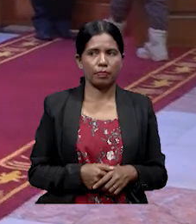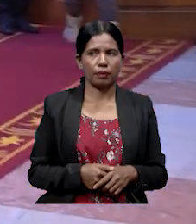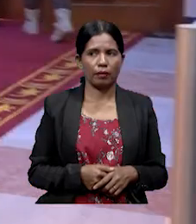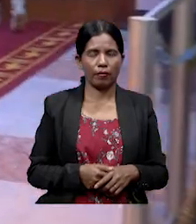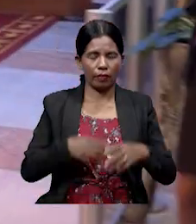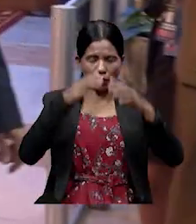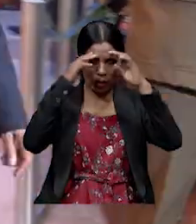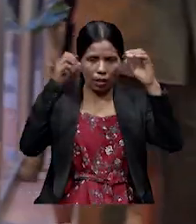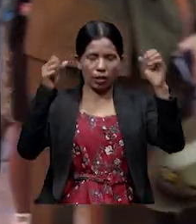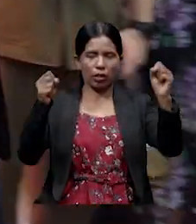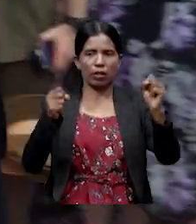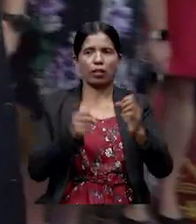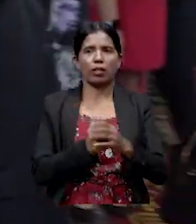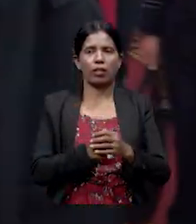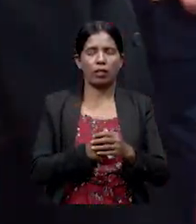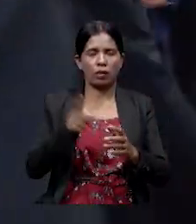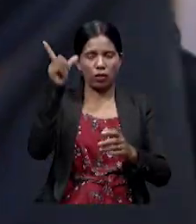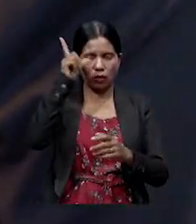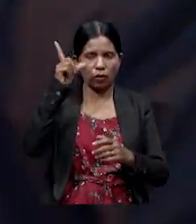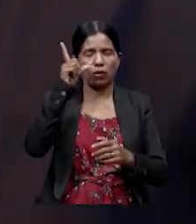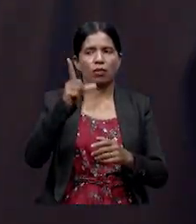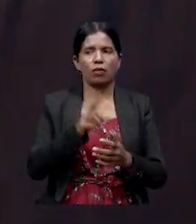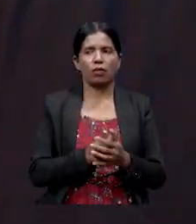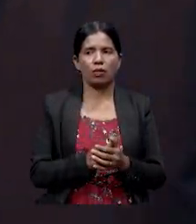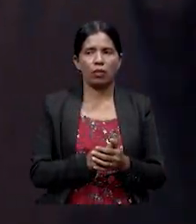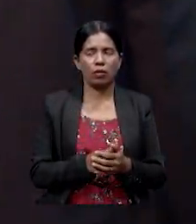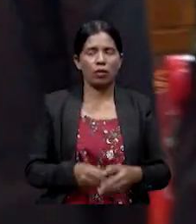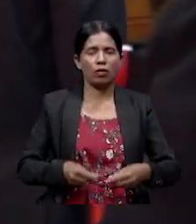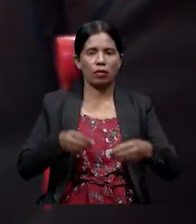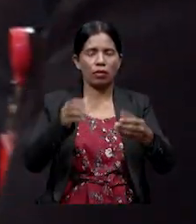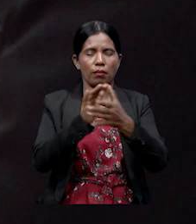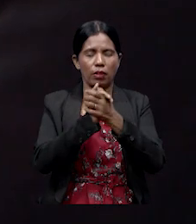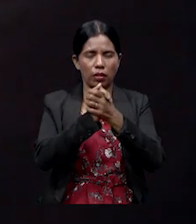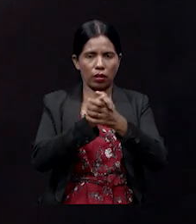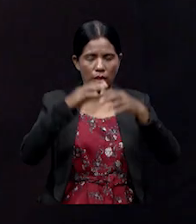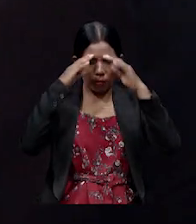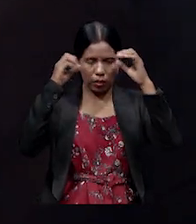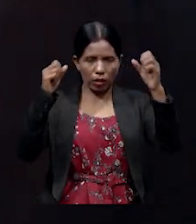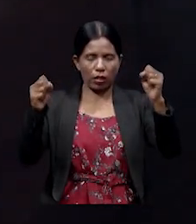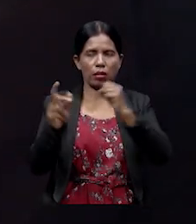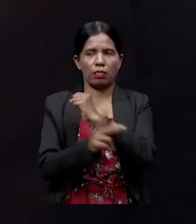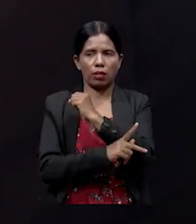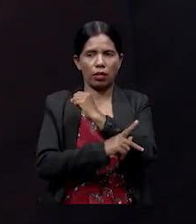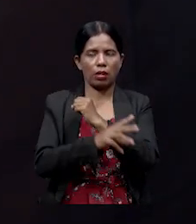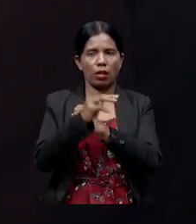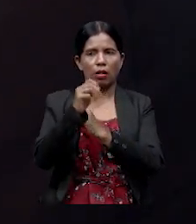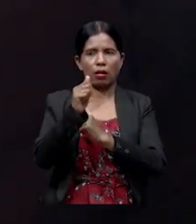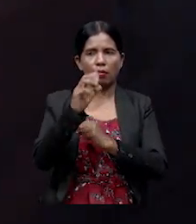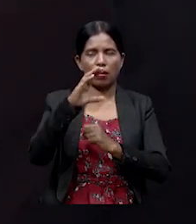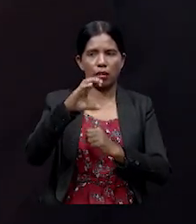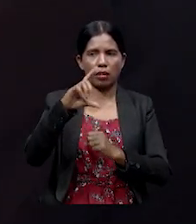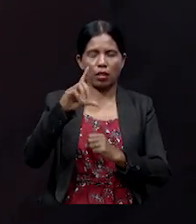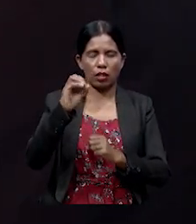Presidente da República Cessante Francisco Guterres Lolo condecora Presidente da República Portuguesa Marcelo Rebelo de Sousa